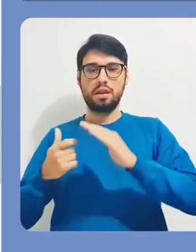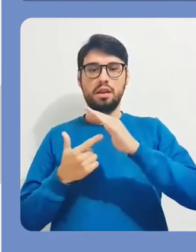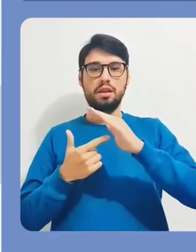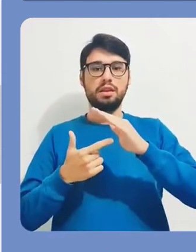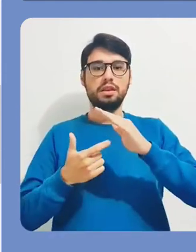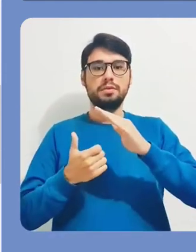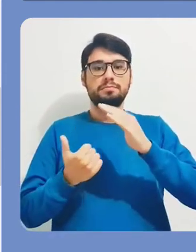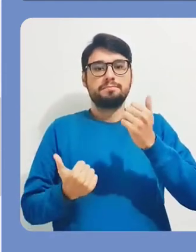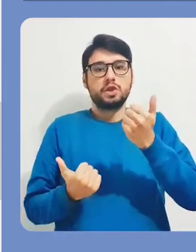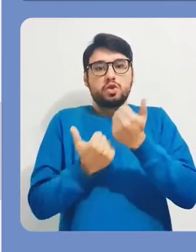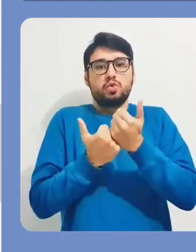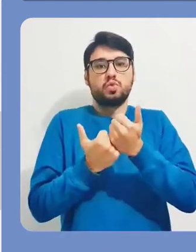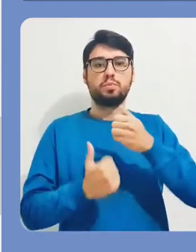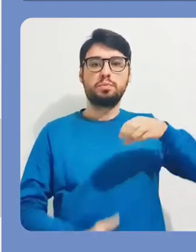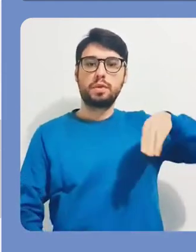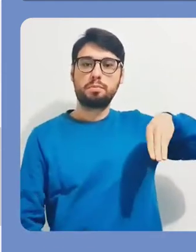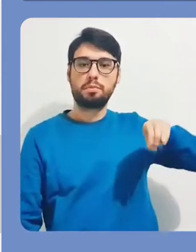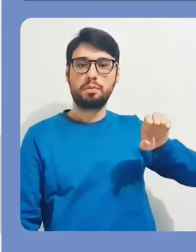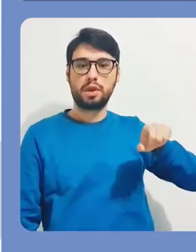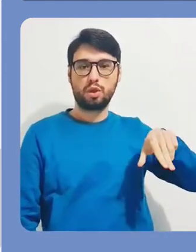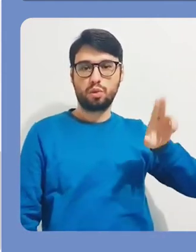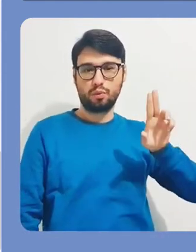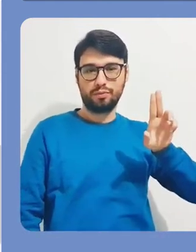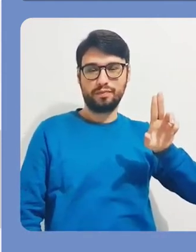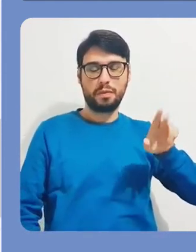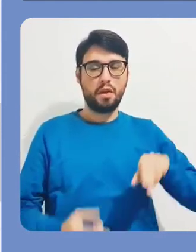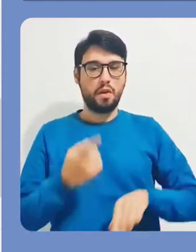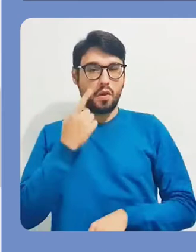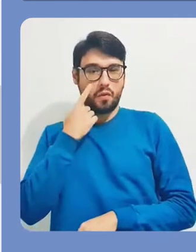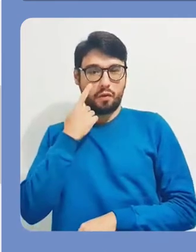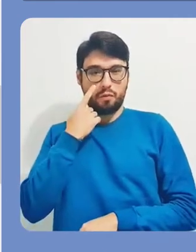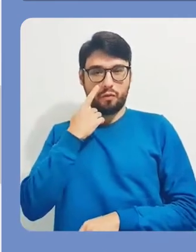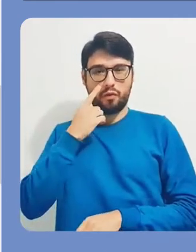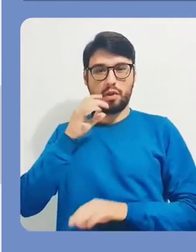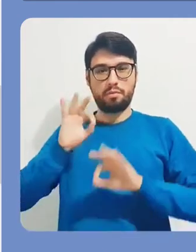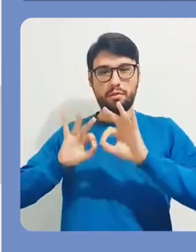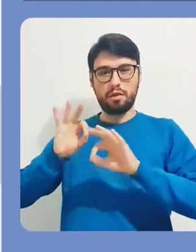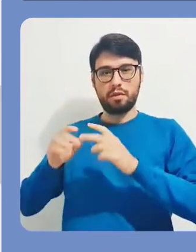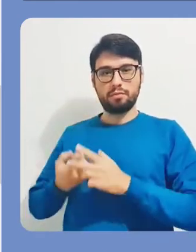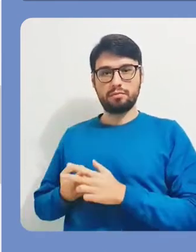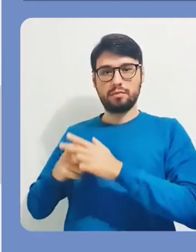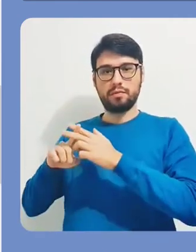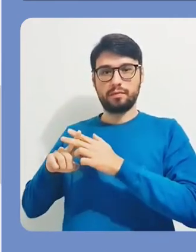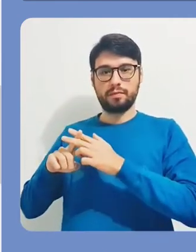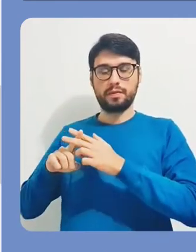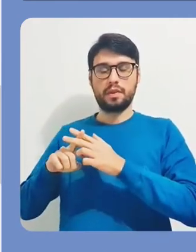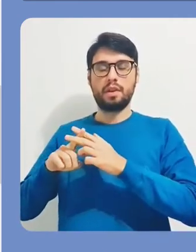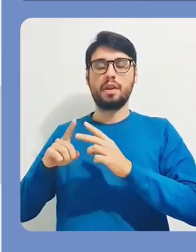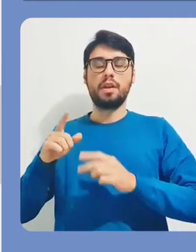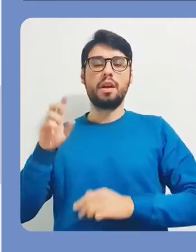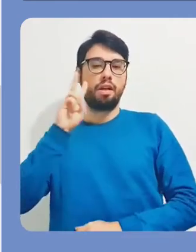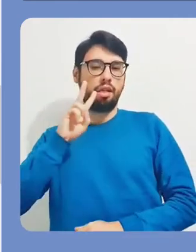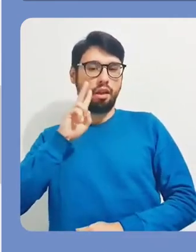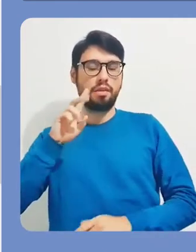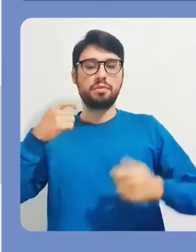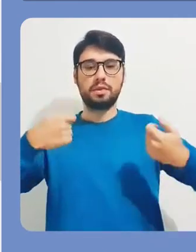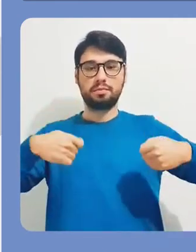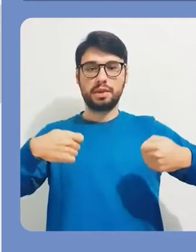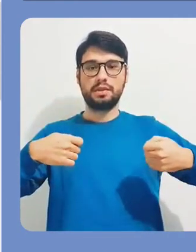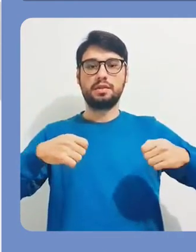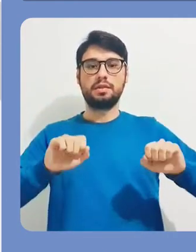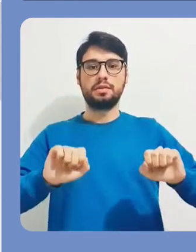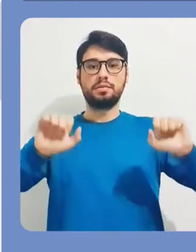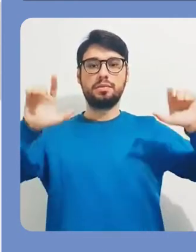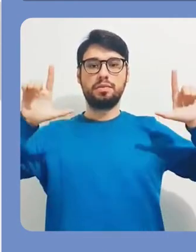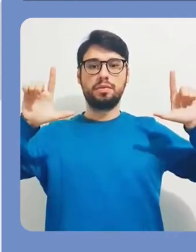de conteúdos que já foram pré-configurados quando a gente registrou esse domínio. Então, para configurar esses menus de